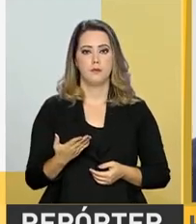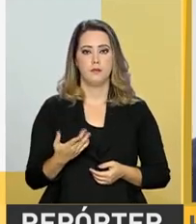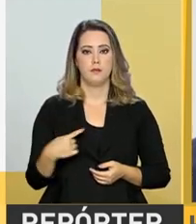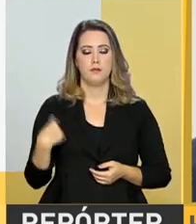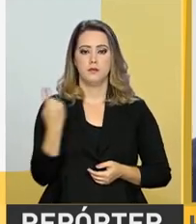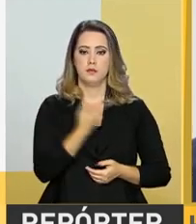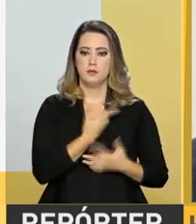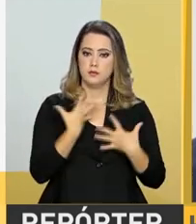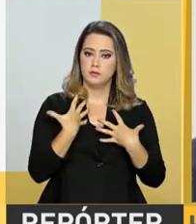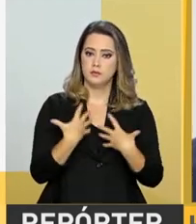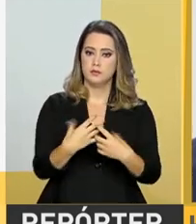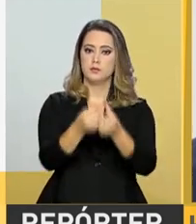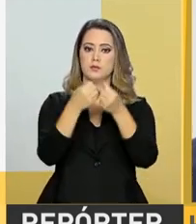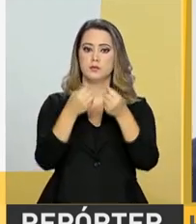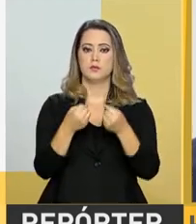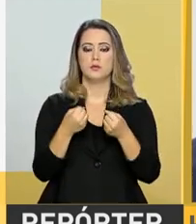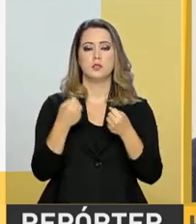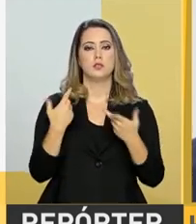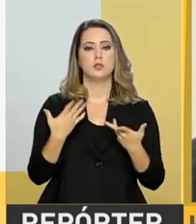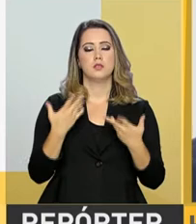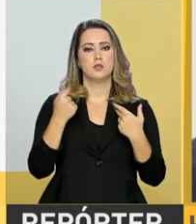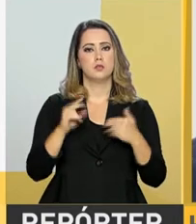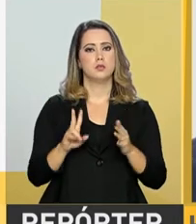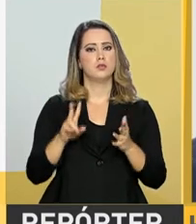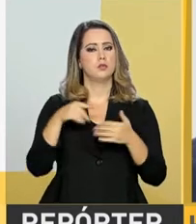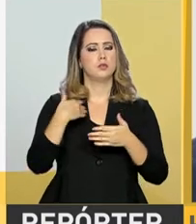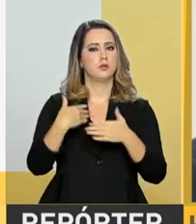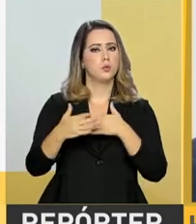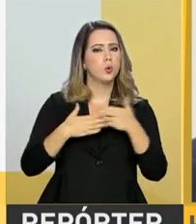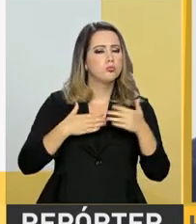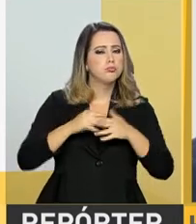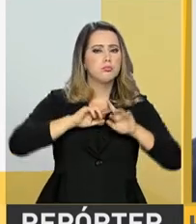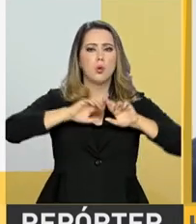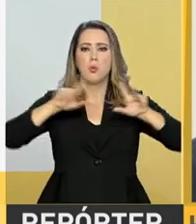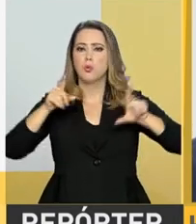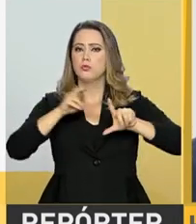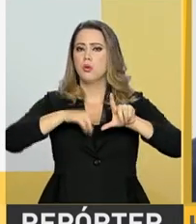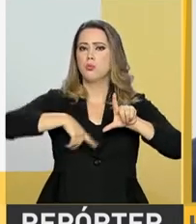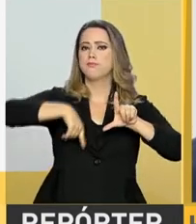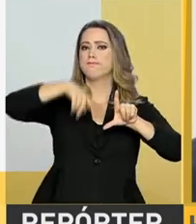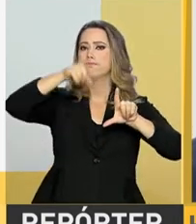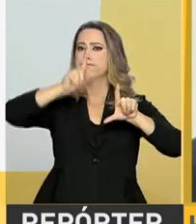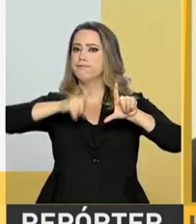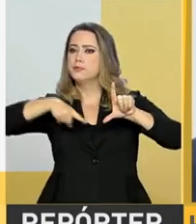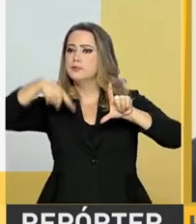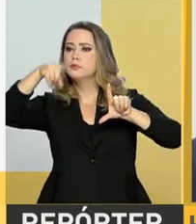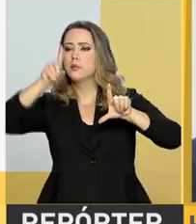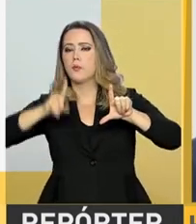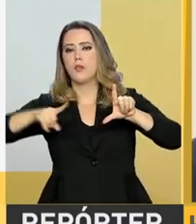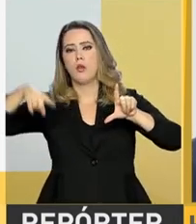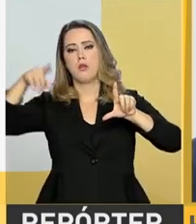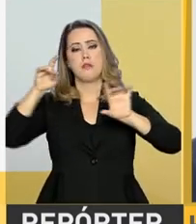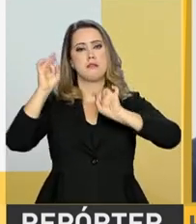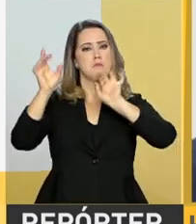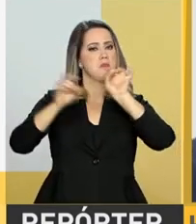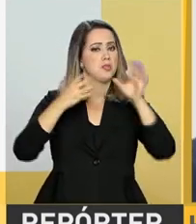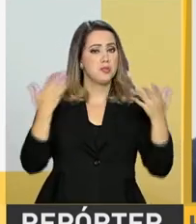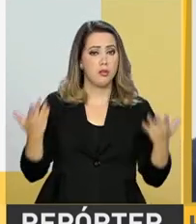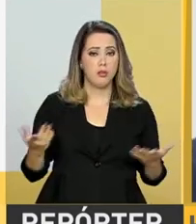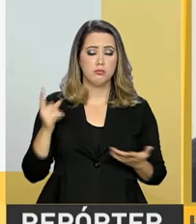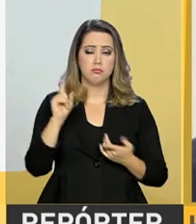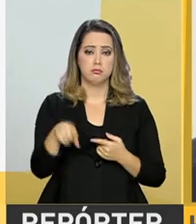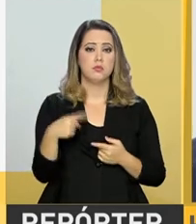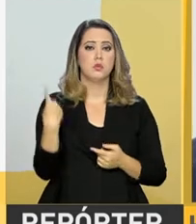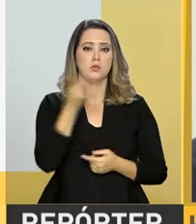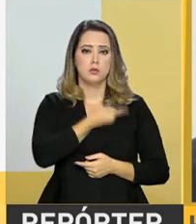E nós vamos esperar, independentemente de variações pontuais, por aspectos específicos, o